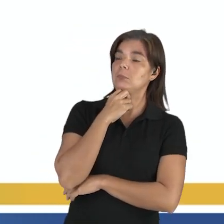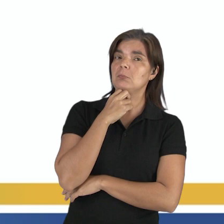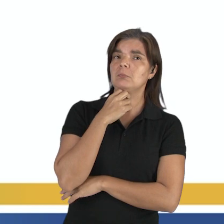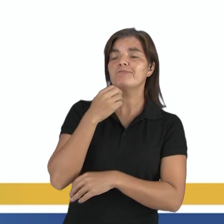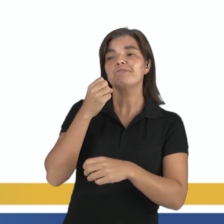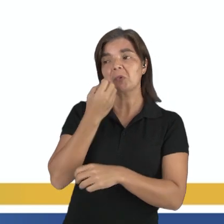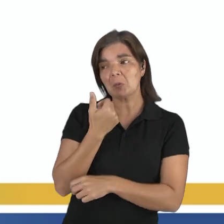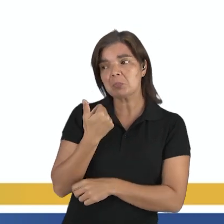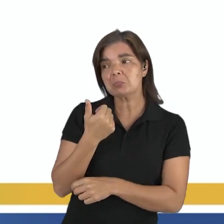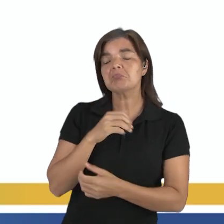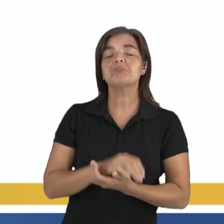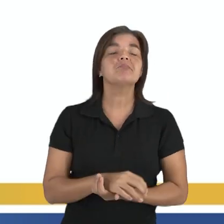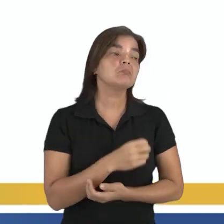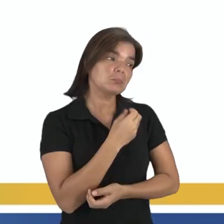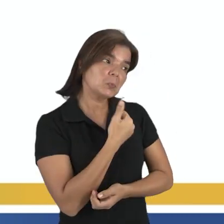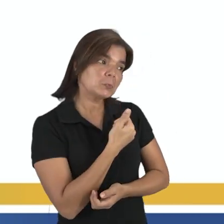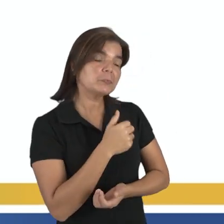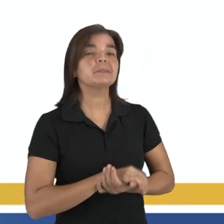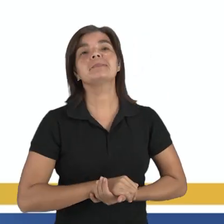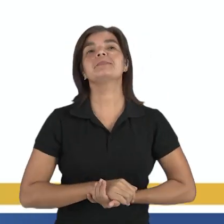Ah, tá bom. Tá bom?